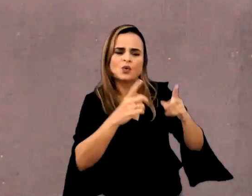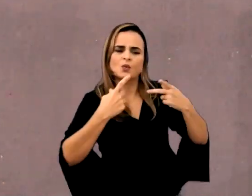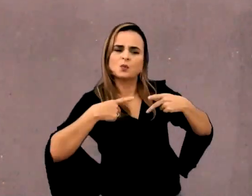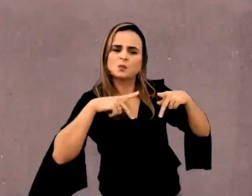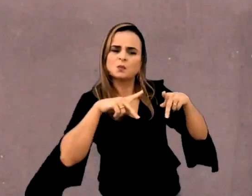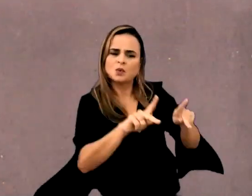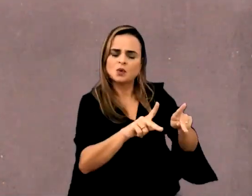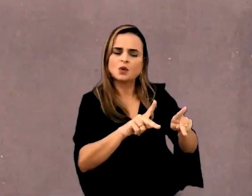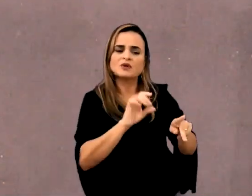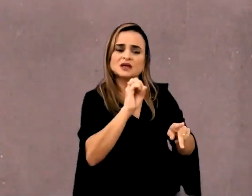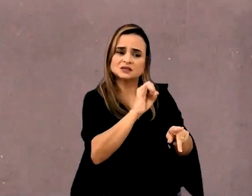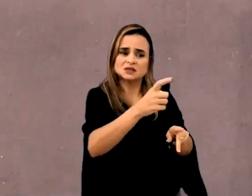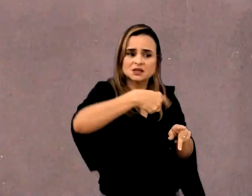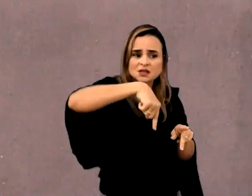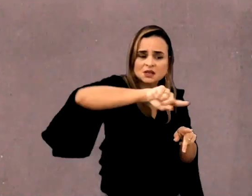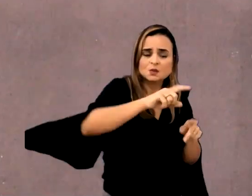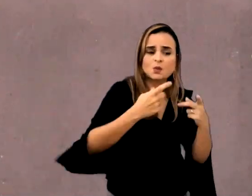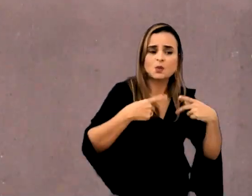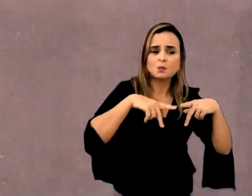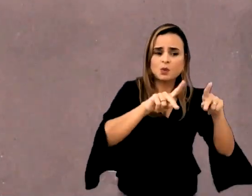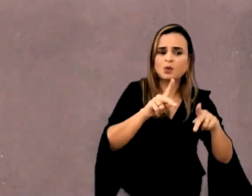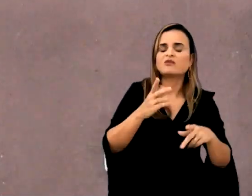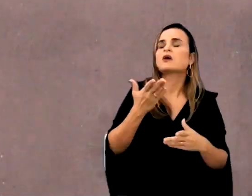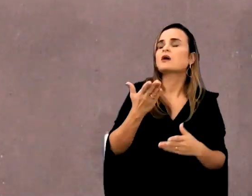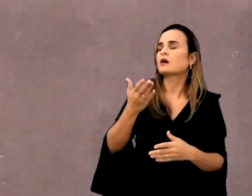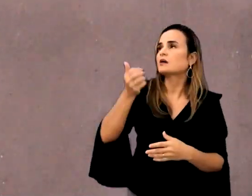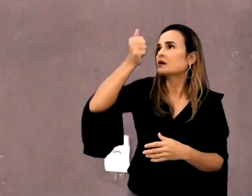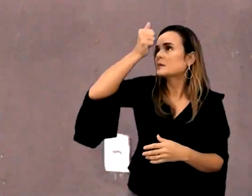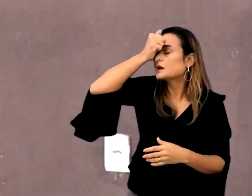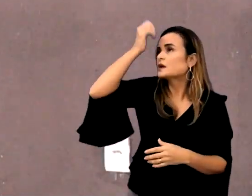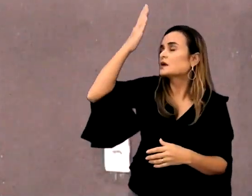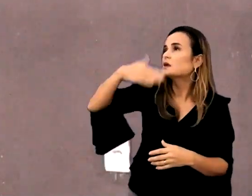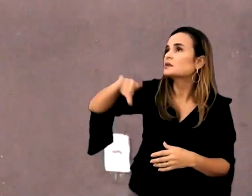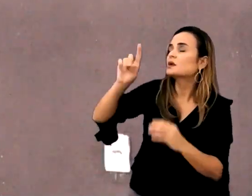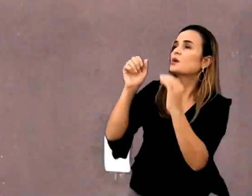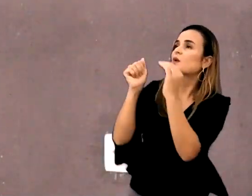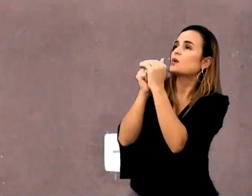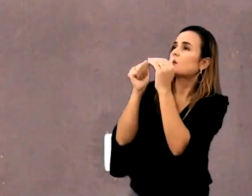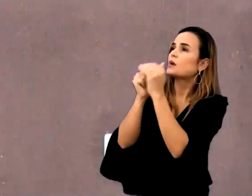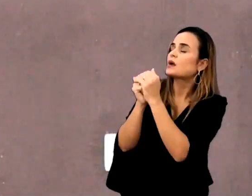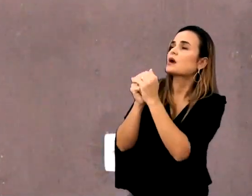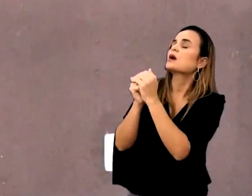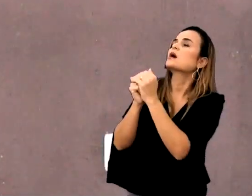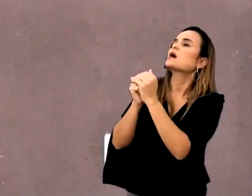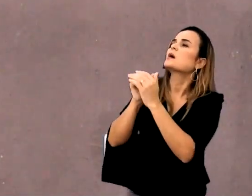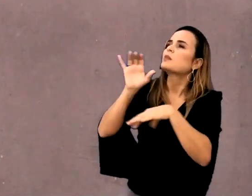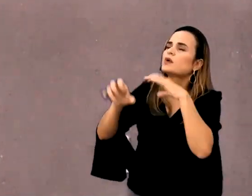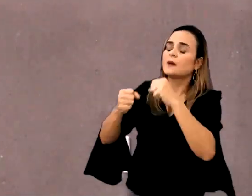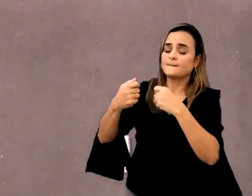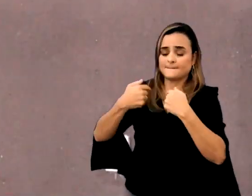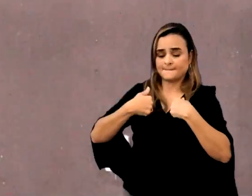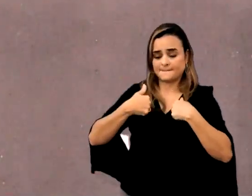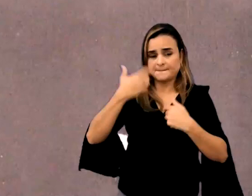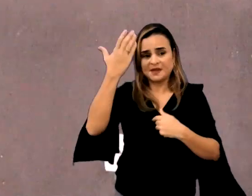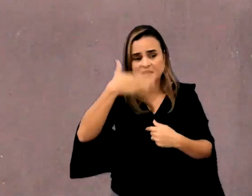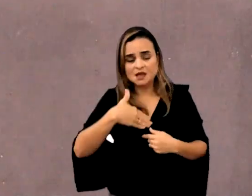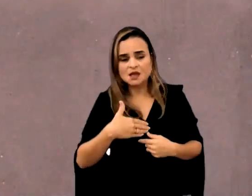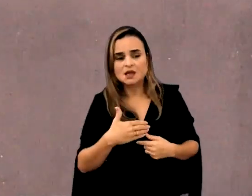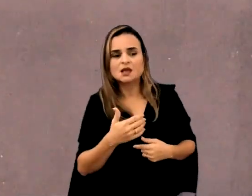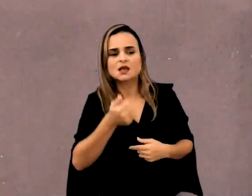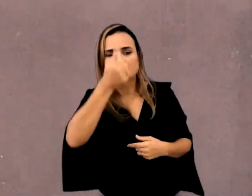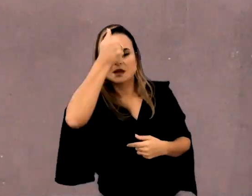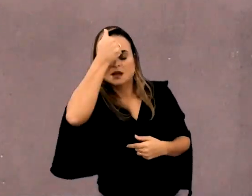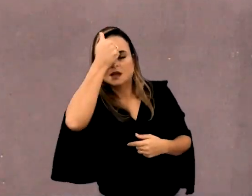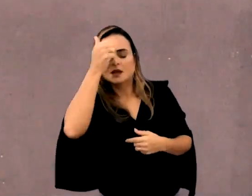meu povo, que se chama pelo meu nome, se humilhar, orar e me buscar, e se converter dos seus maus